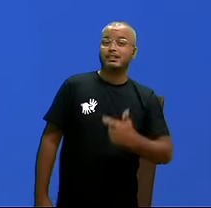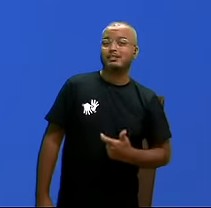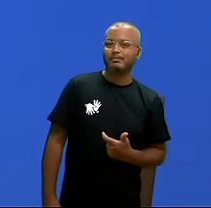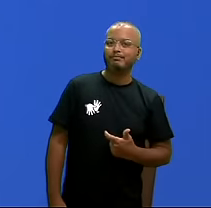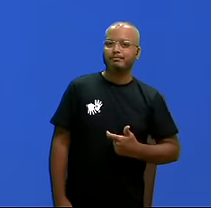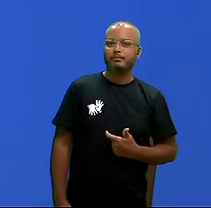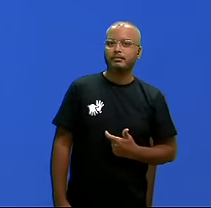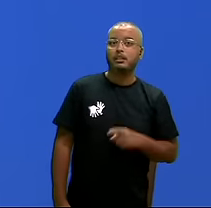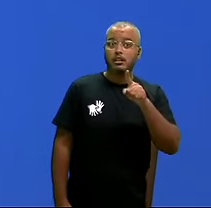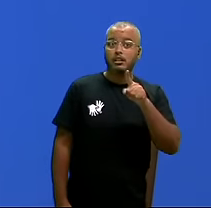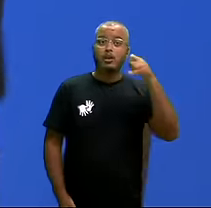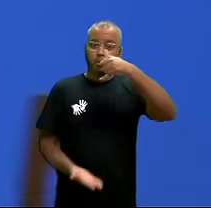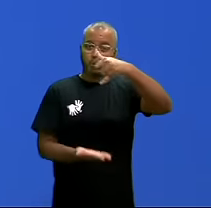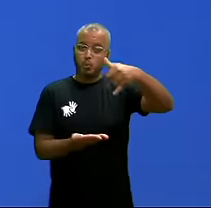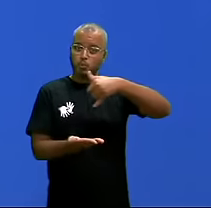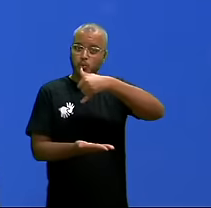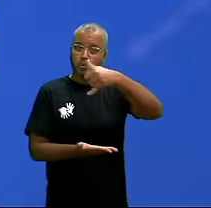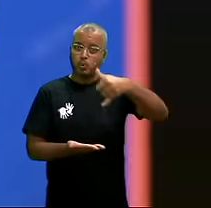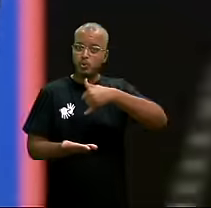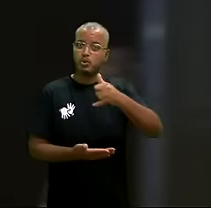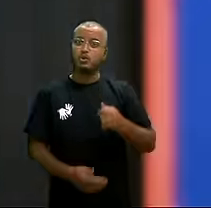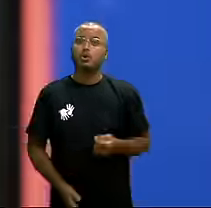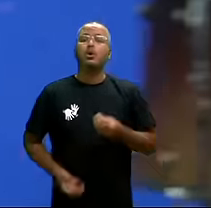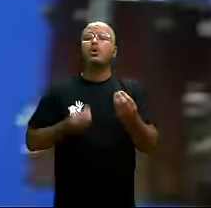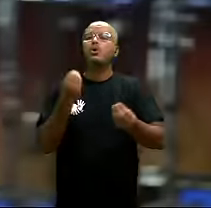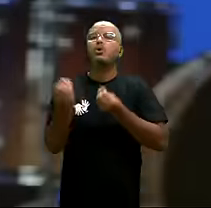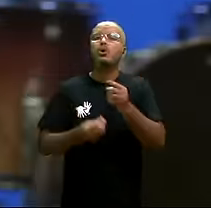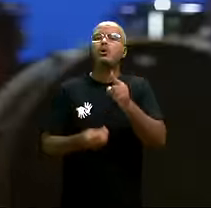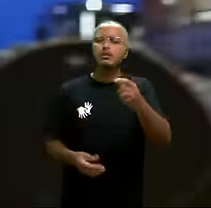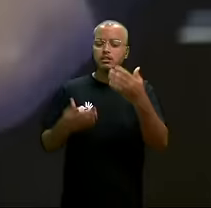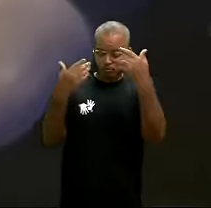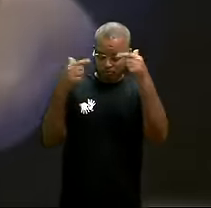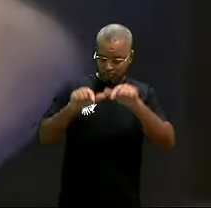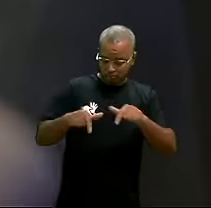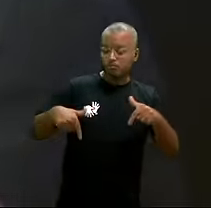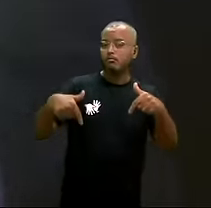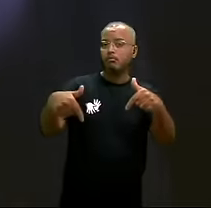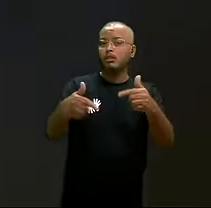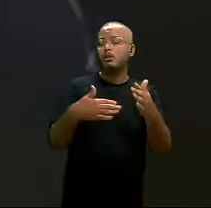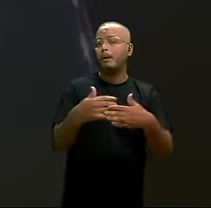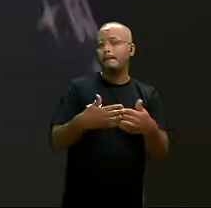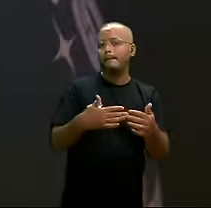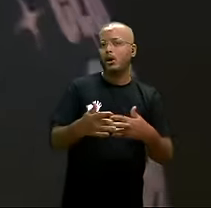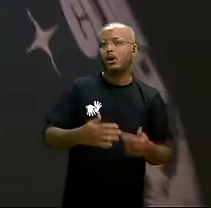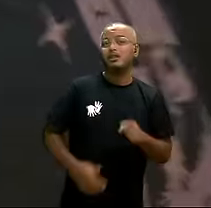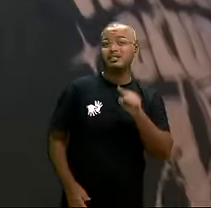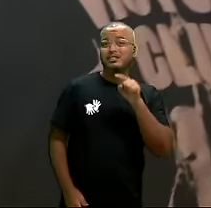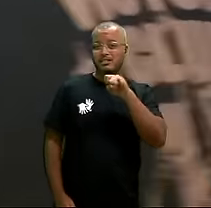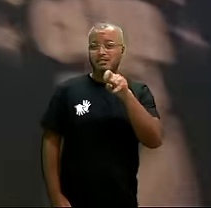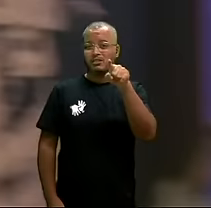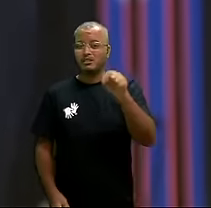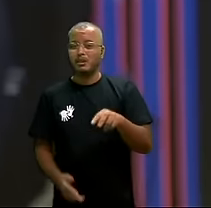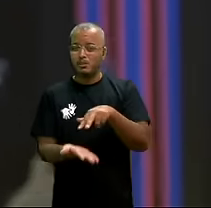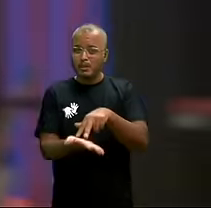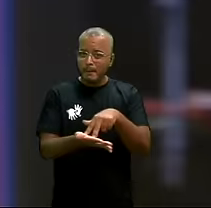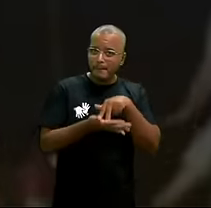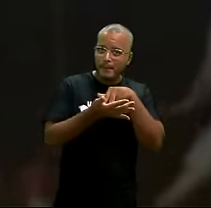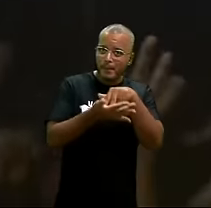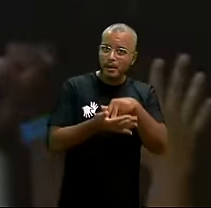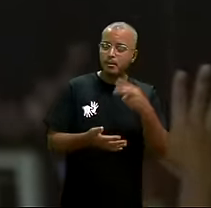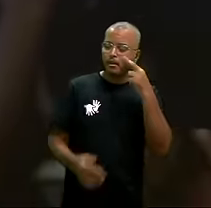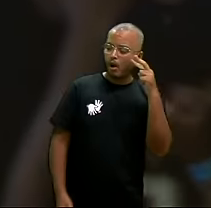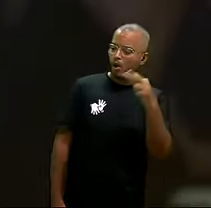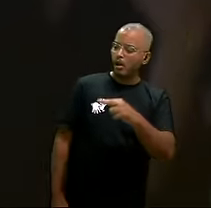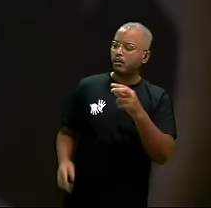jeito que você é. Tem gente que conta com você do jeito que você é. Tem gente que só vai ficar de pé porque você está de pé. Tem gente